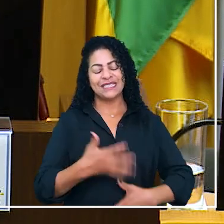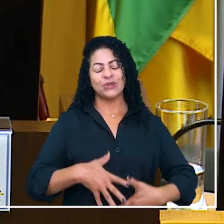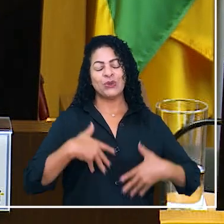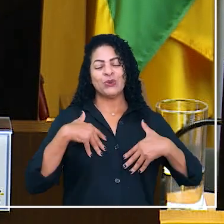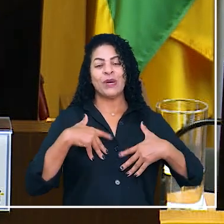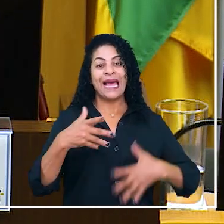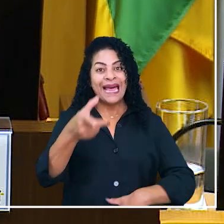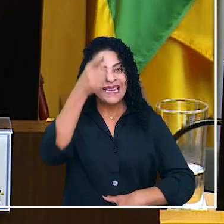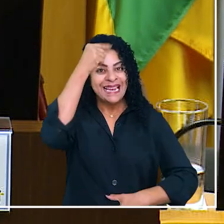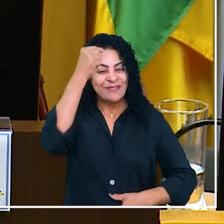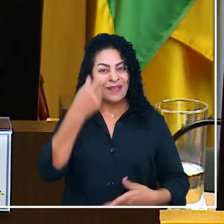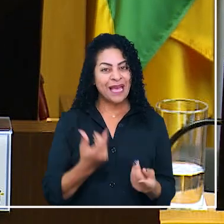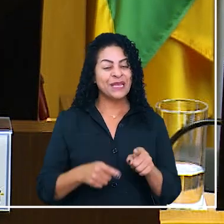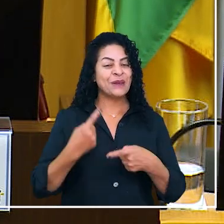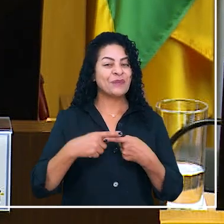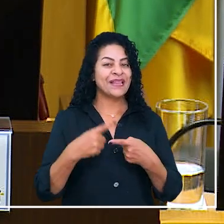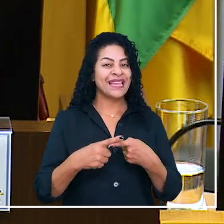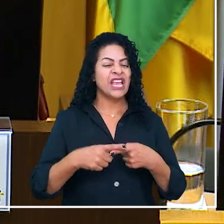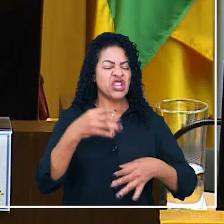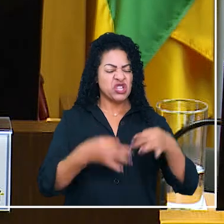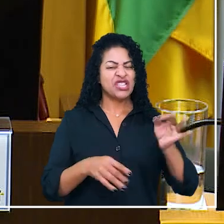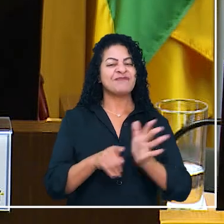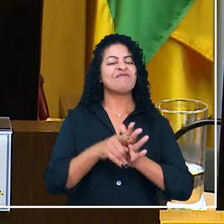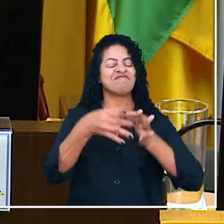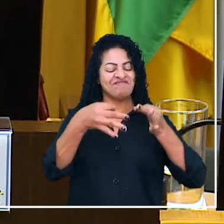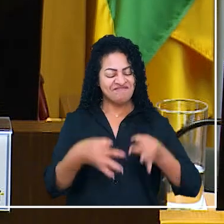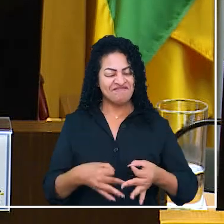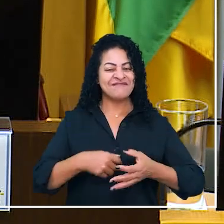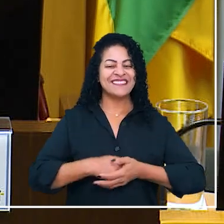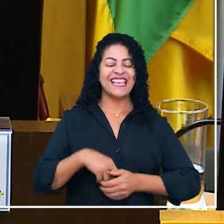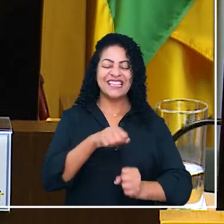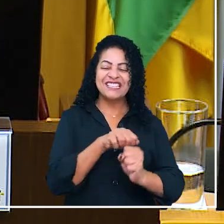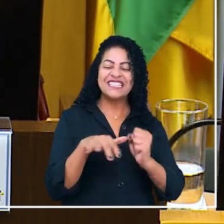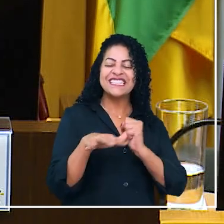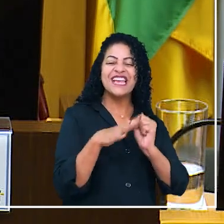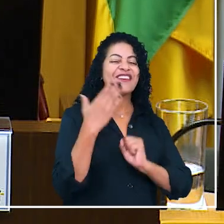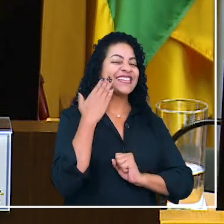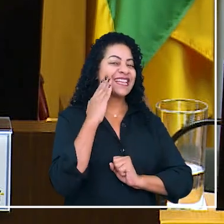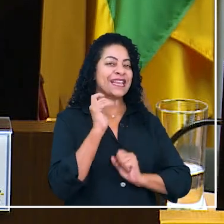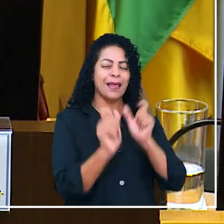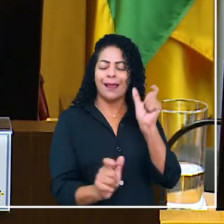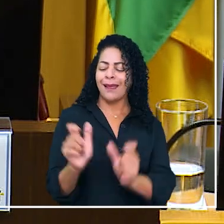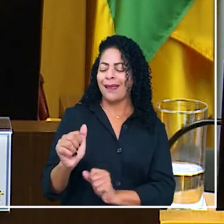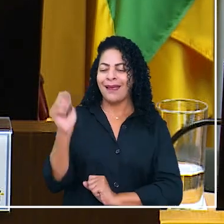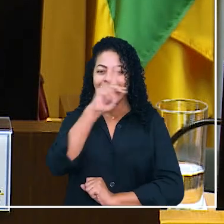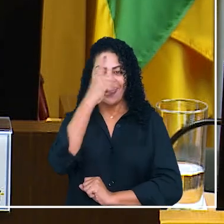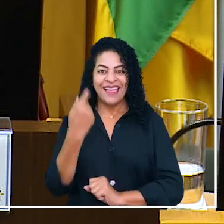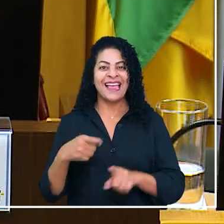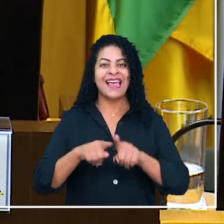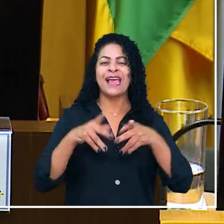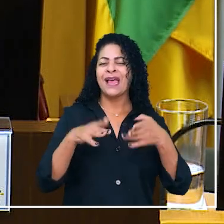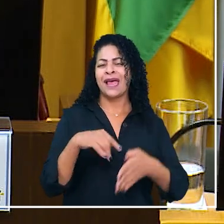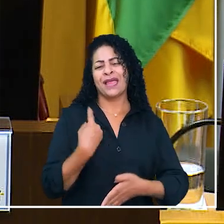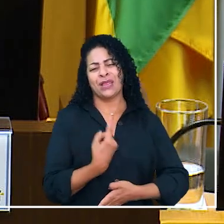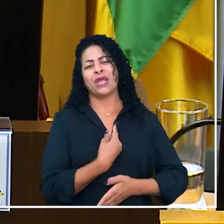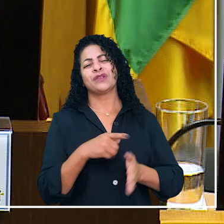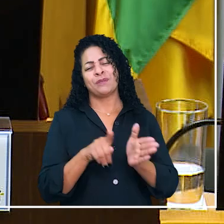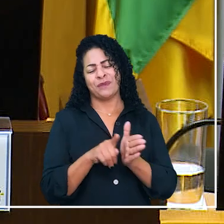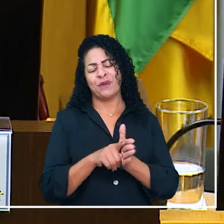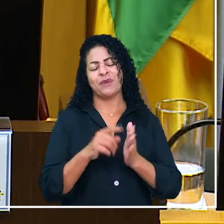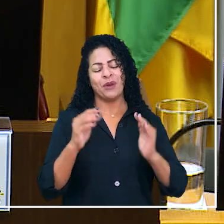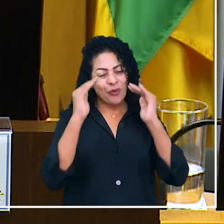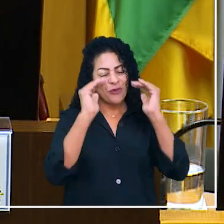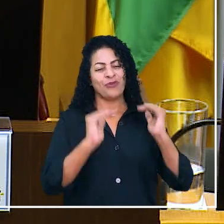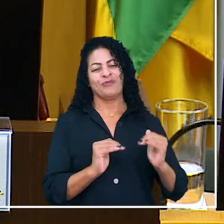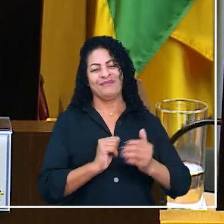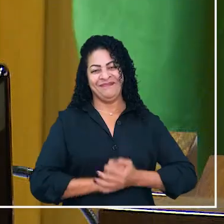mais do que nunca. E sendo a Justiça do Trabalho uma justiça de caráter eminentemente social, penso que não é só nossa tarefa, é nosso